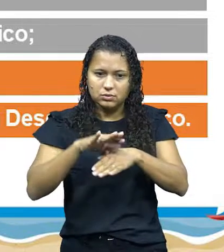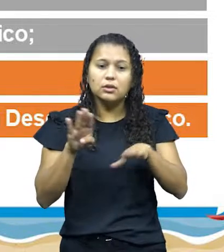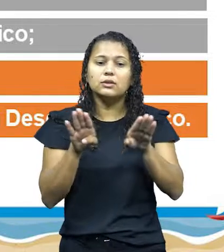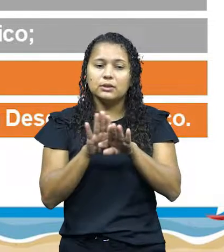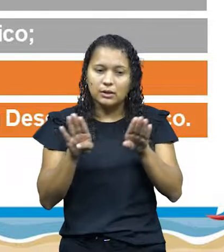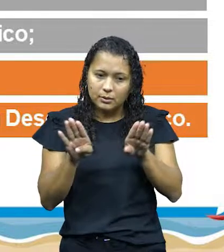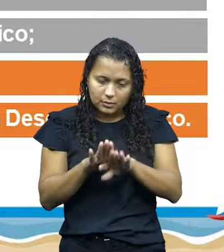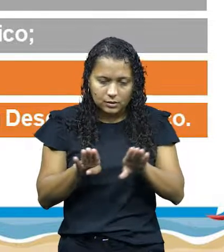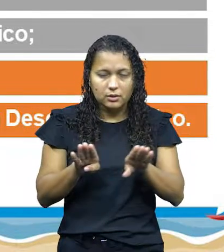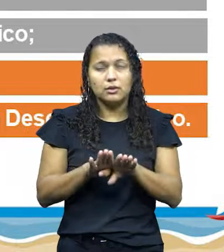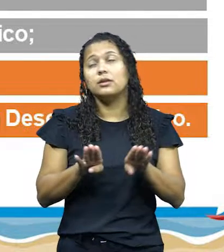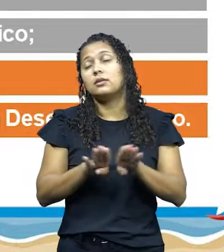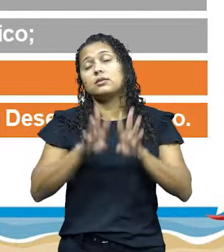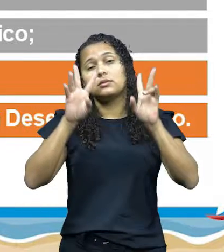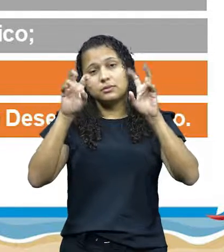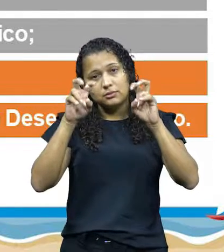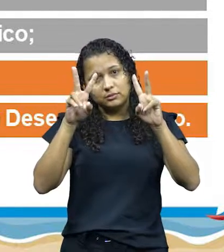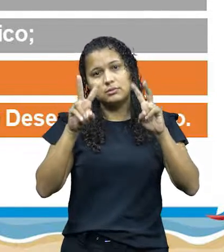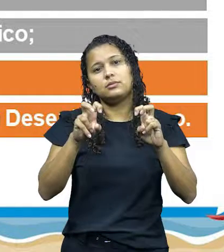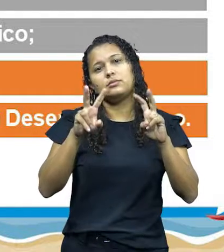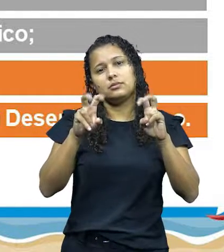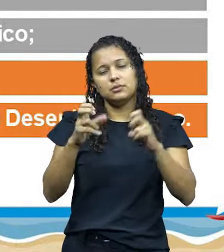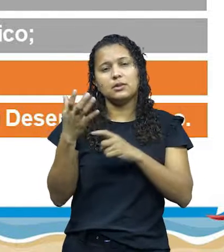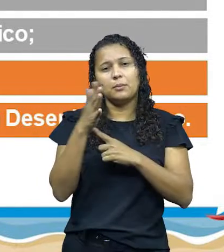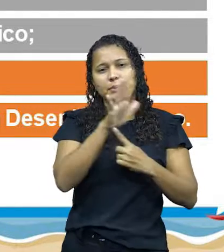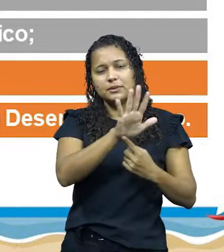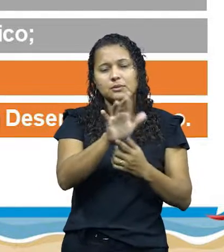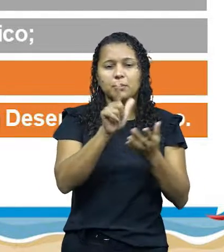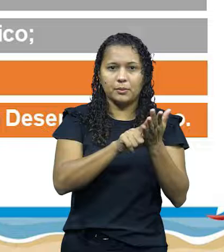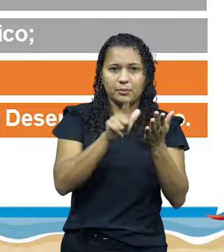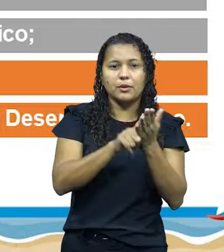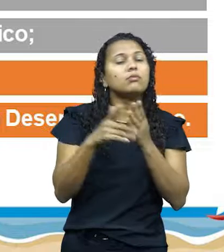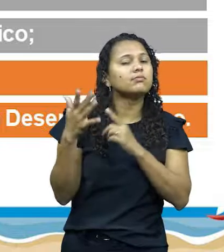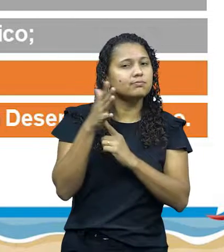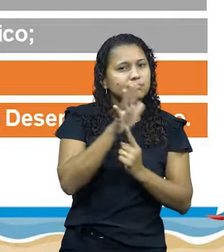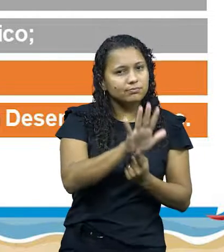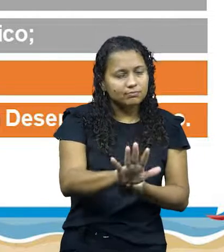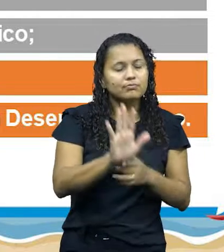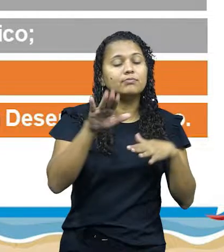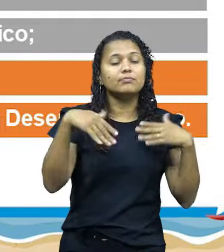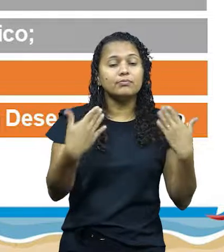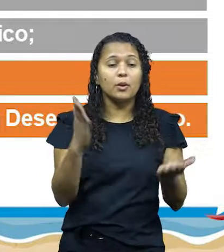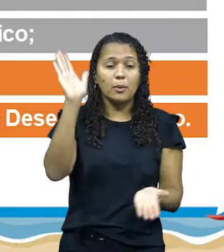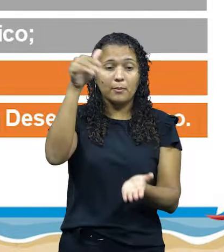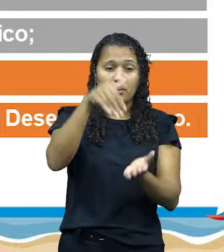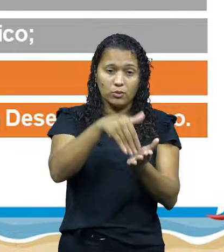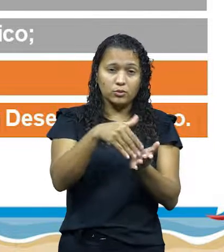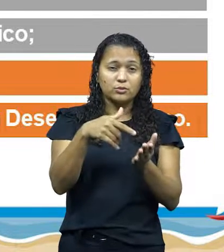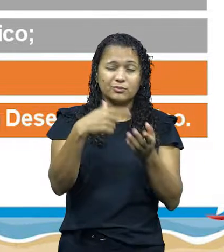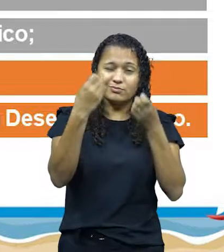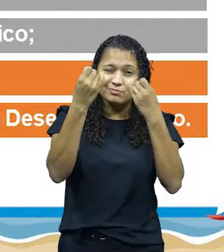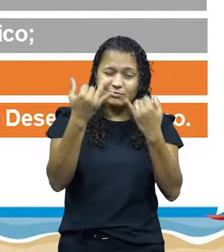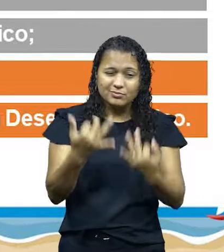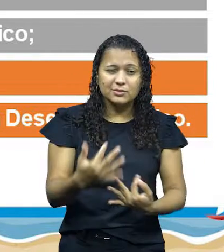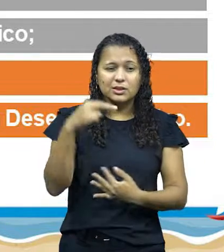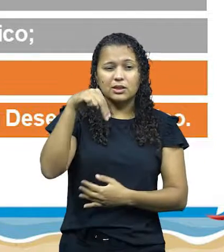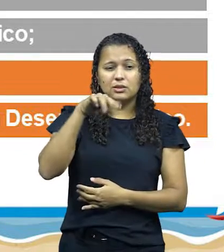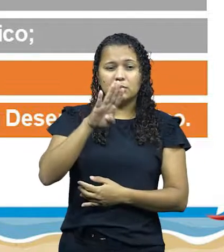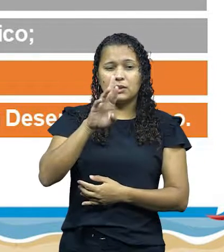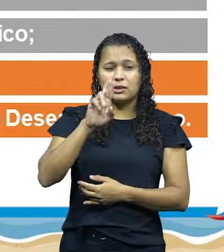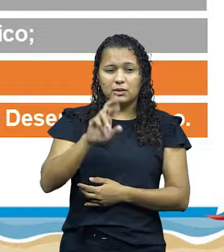prosseguimento à nossa temática sobre a apresentação da folha, né? E, por último, vamos conversar sobre a NBR